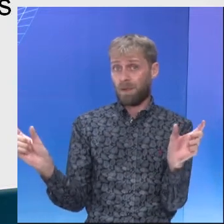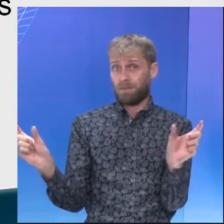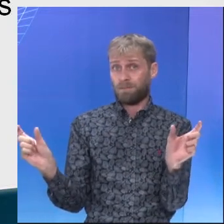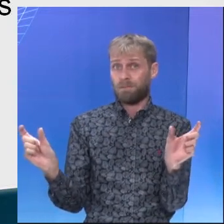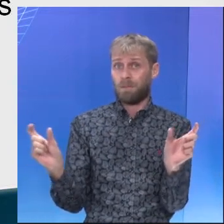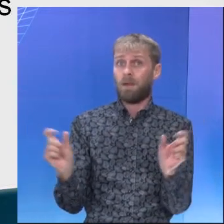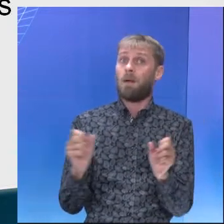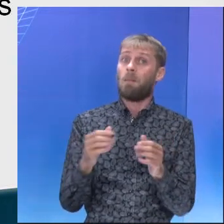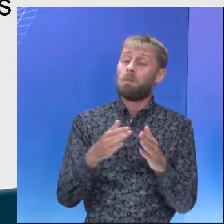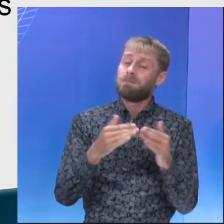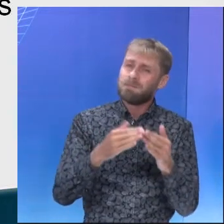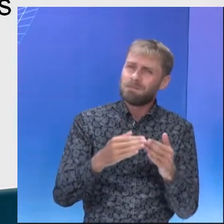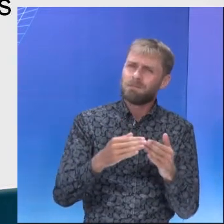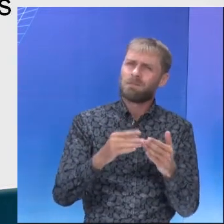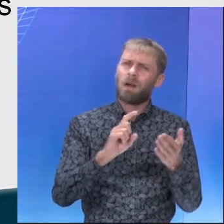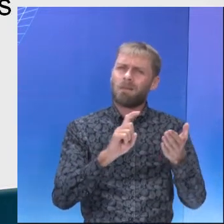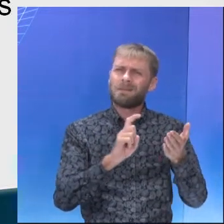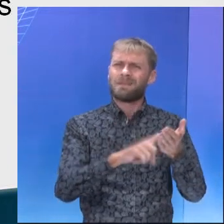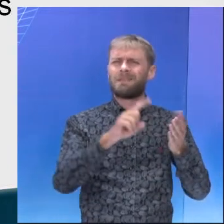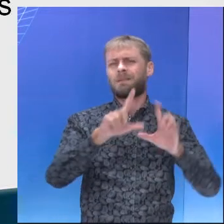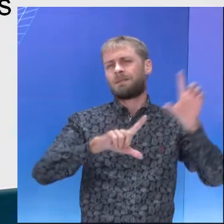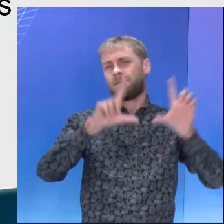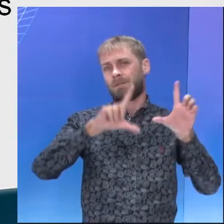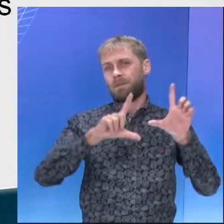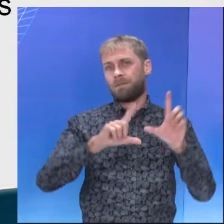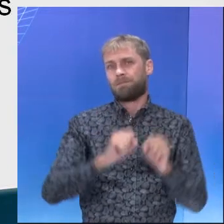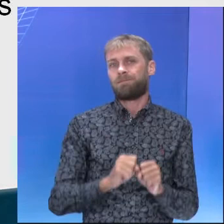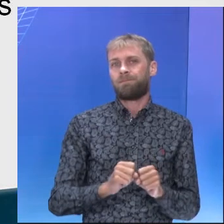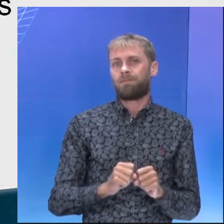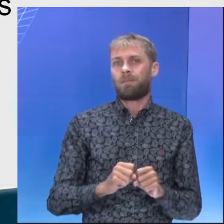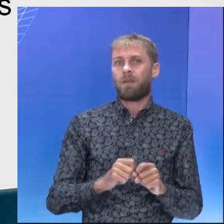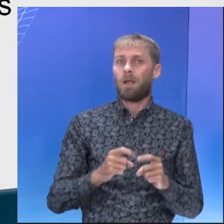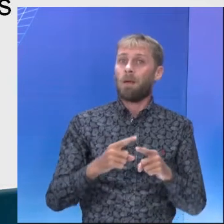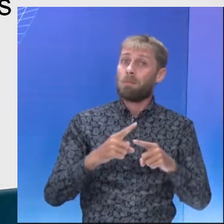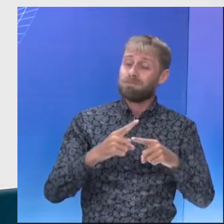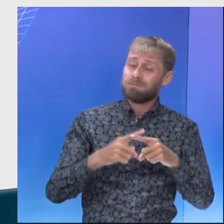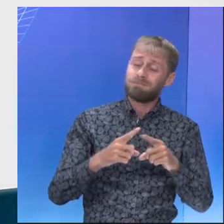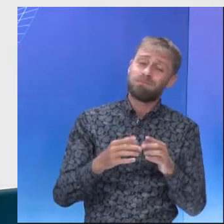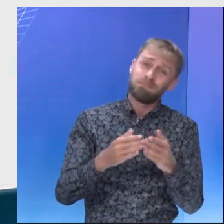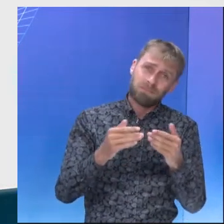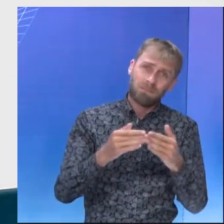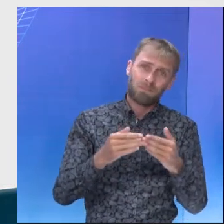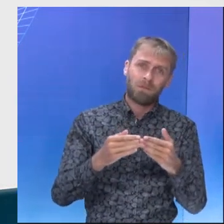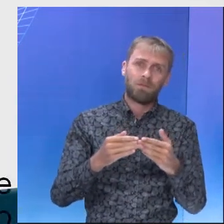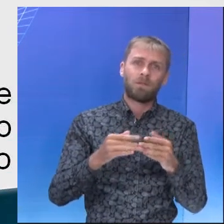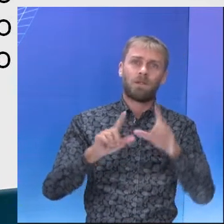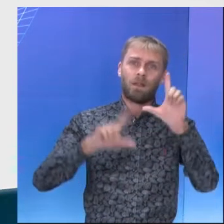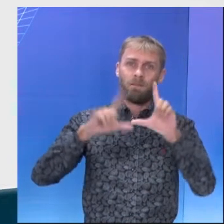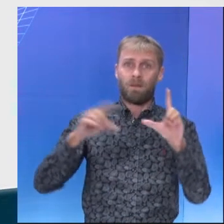turn off the TV, como please turn the TV off.